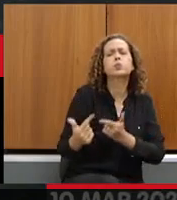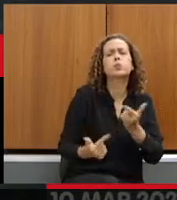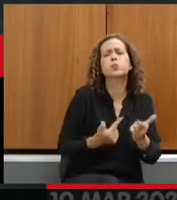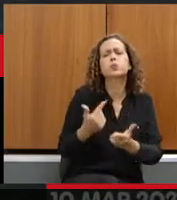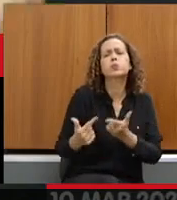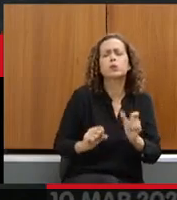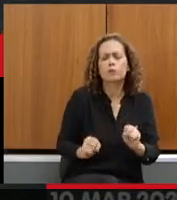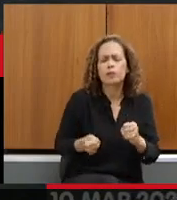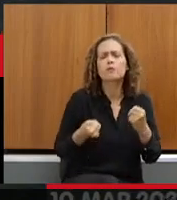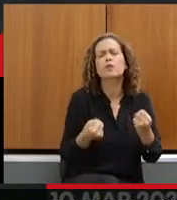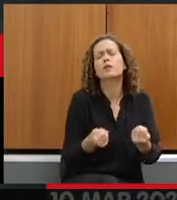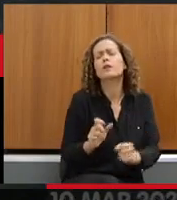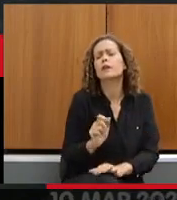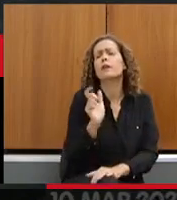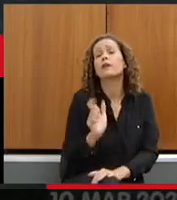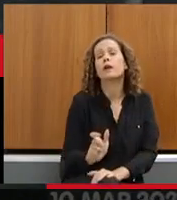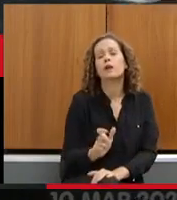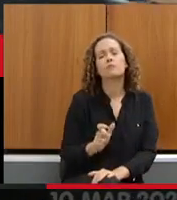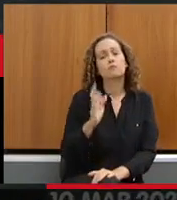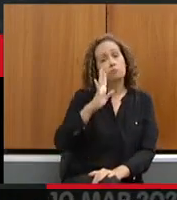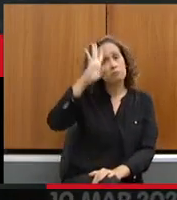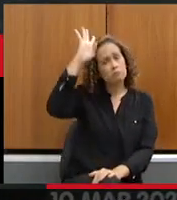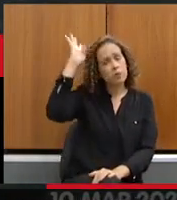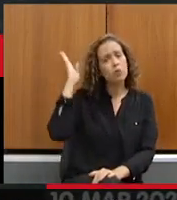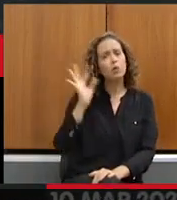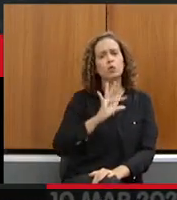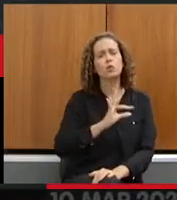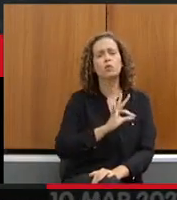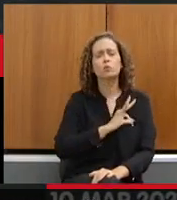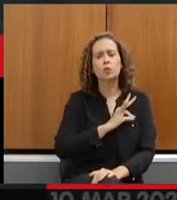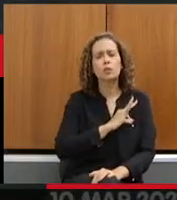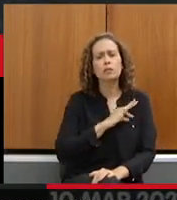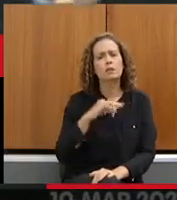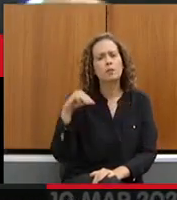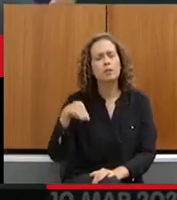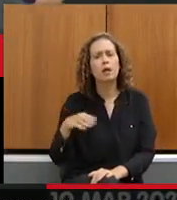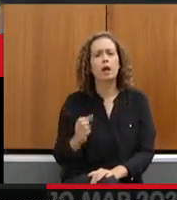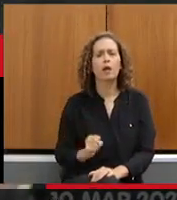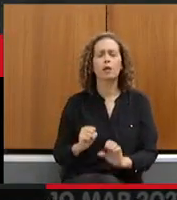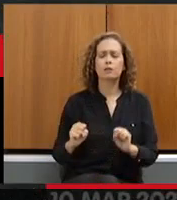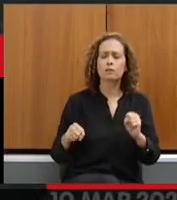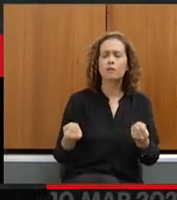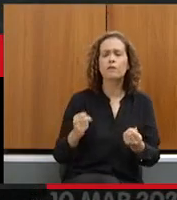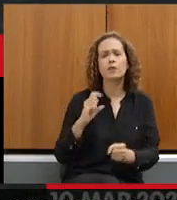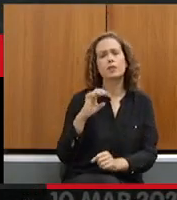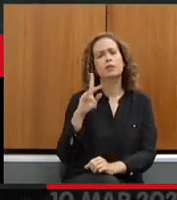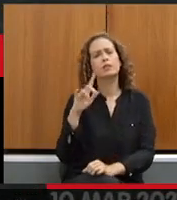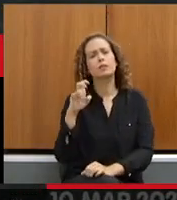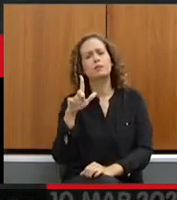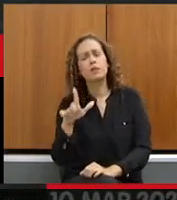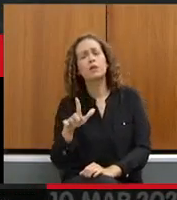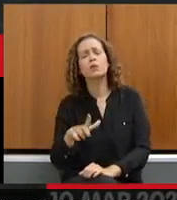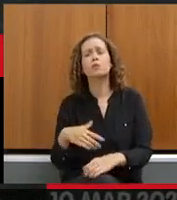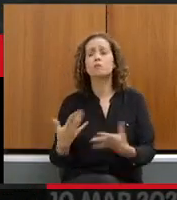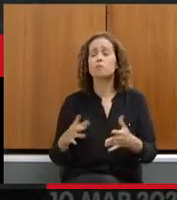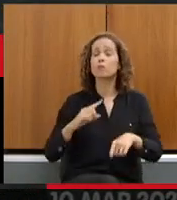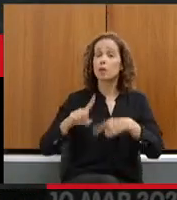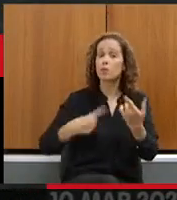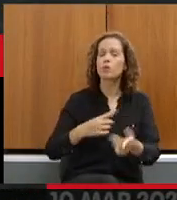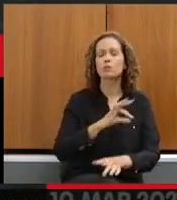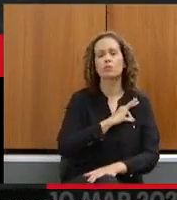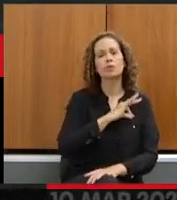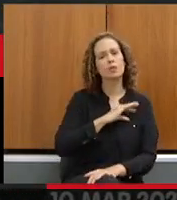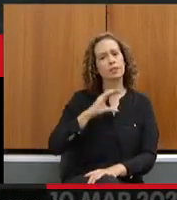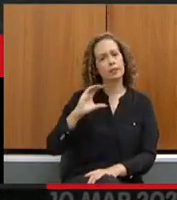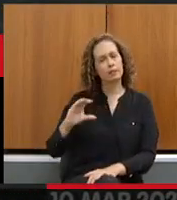a unha com a mão quando os bombeiros foi a polícia militar pode perceber Bill depois da Polícia Civil completamente envolvida então